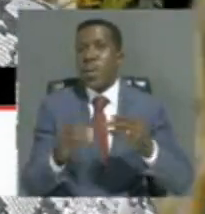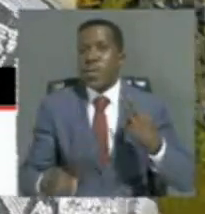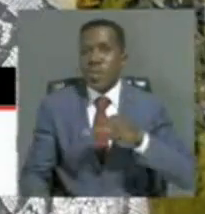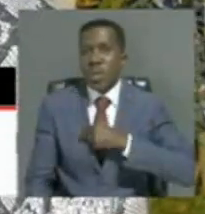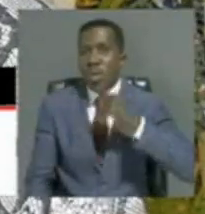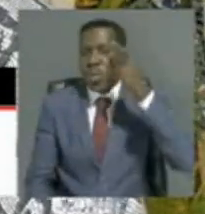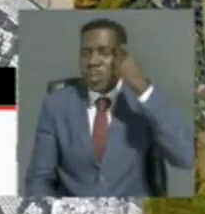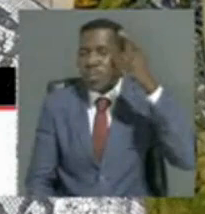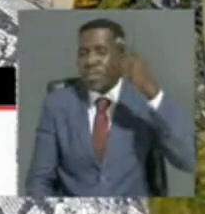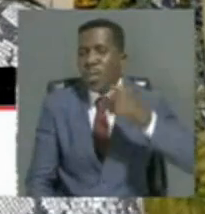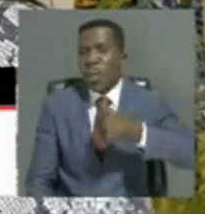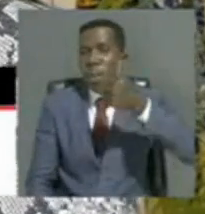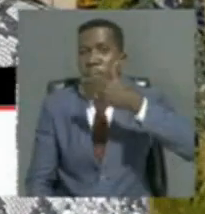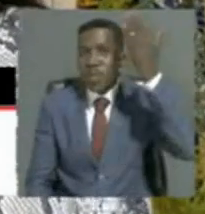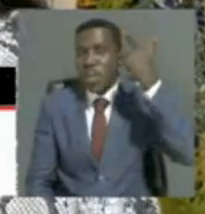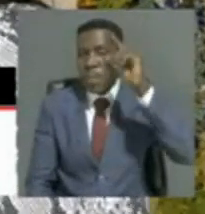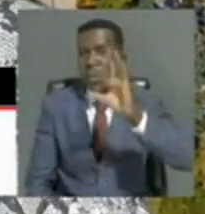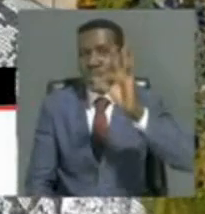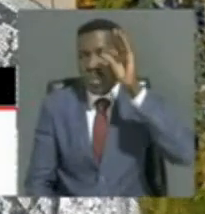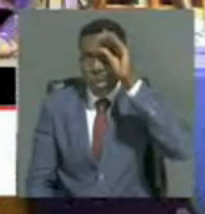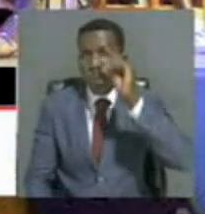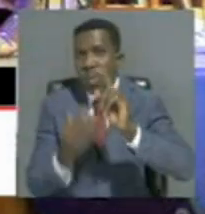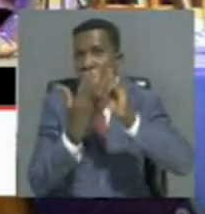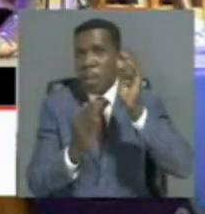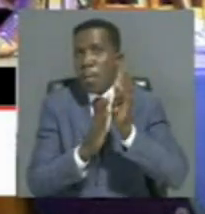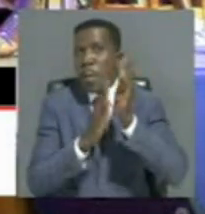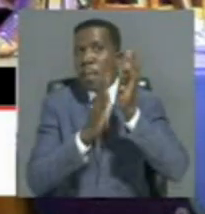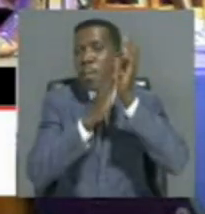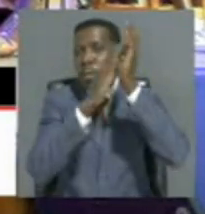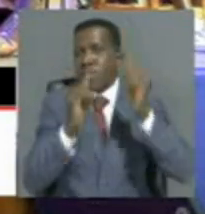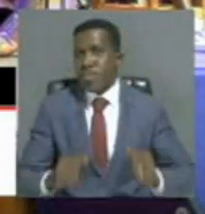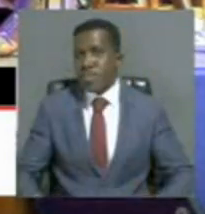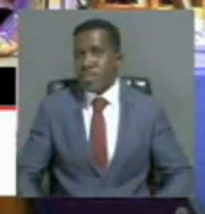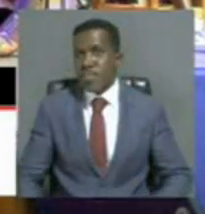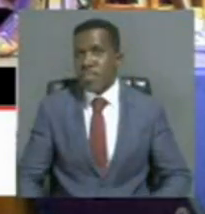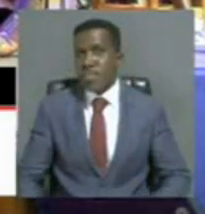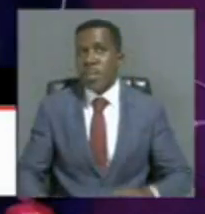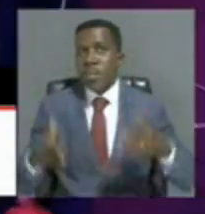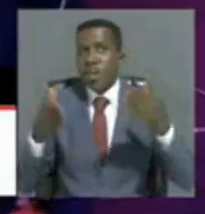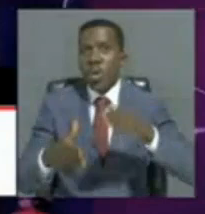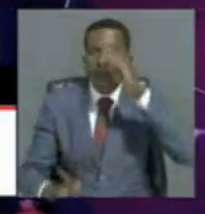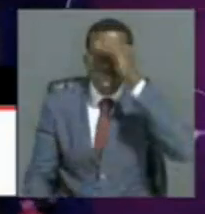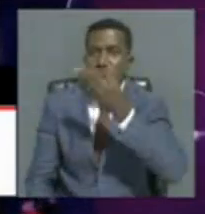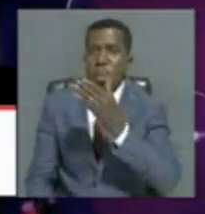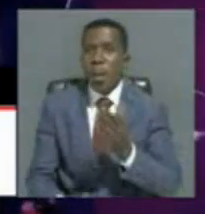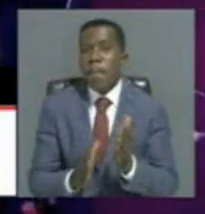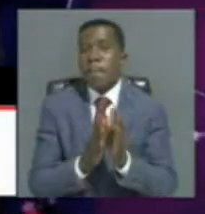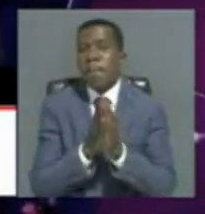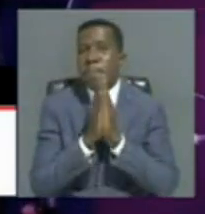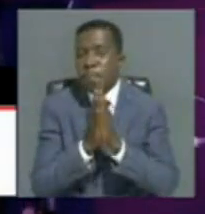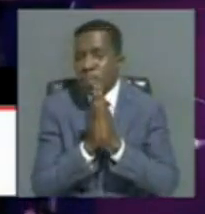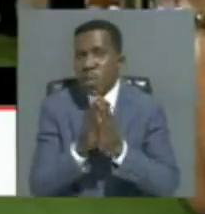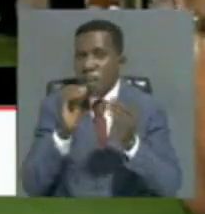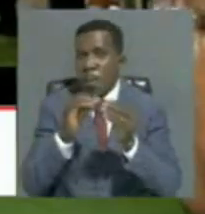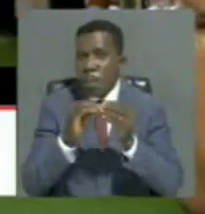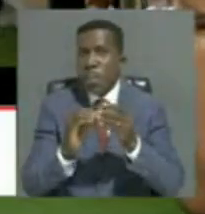dia para imaginar o trabalho dele. Em poucas palavras, a figura da noite pediu maior valorização da